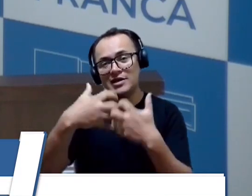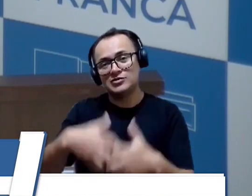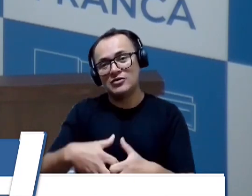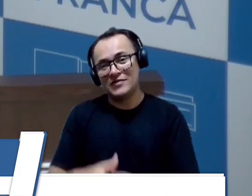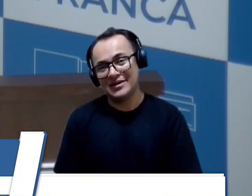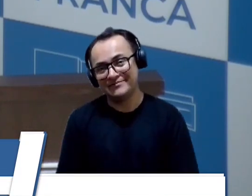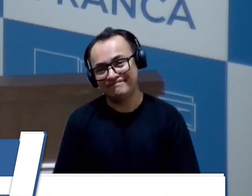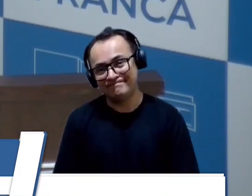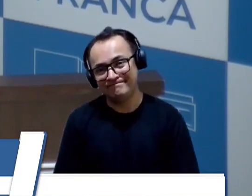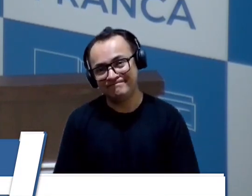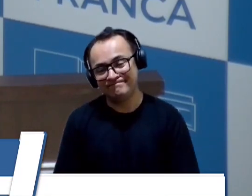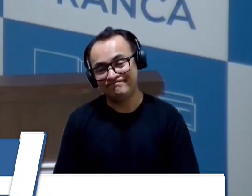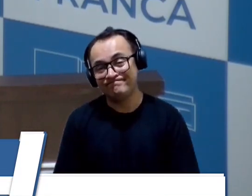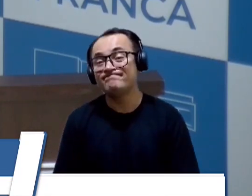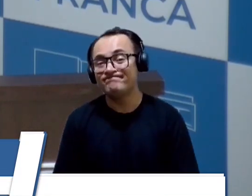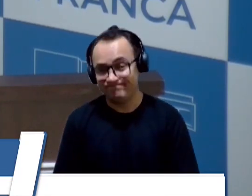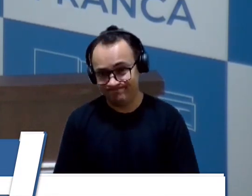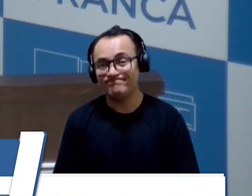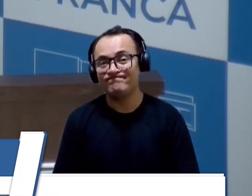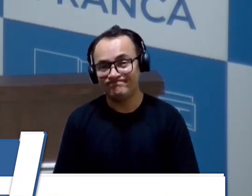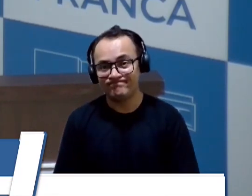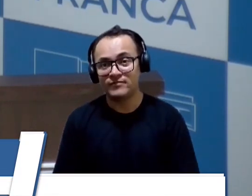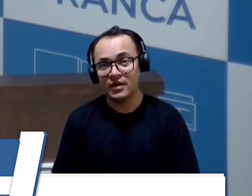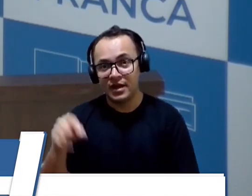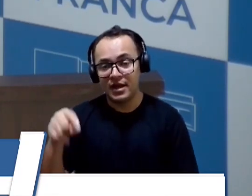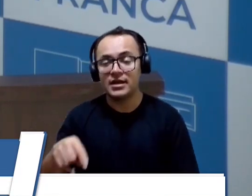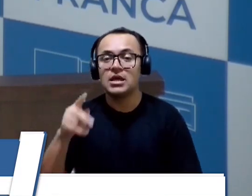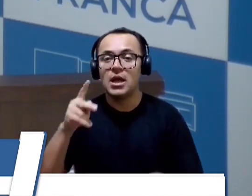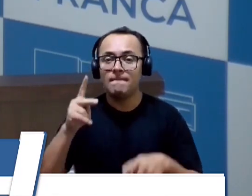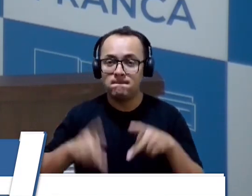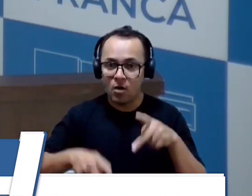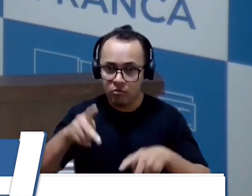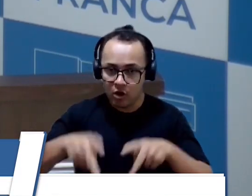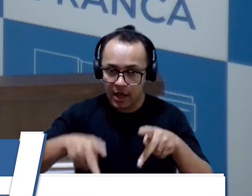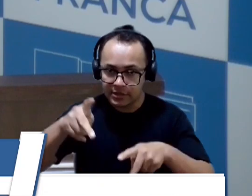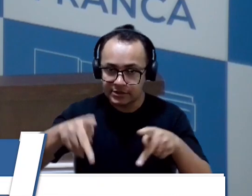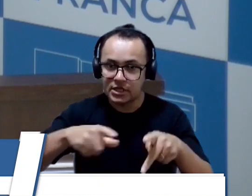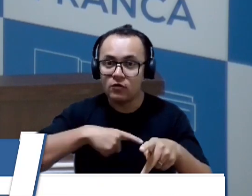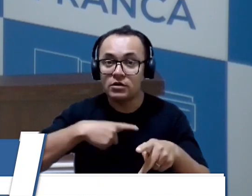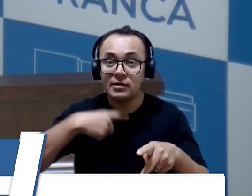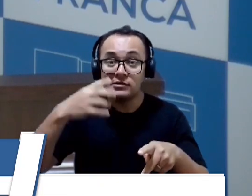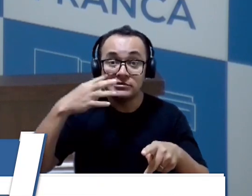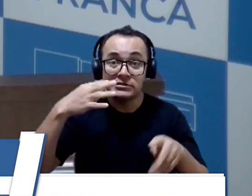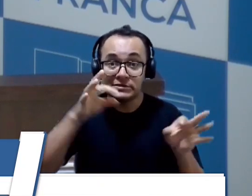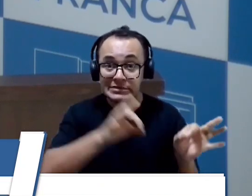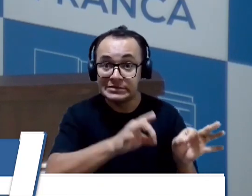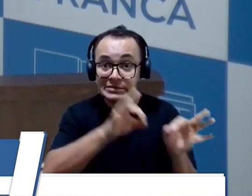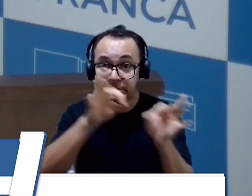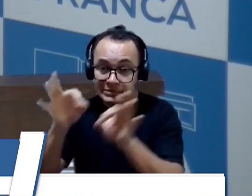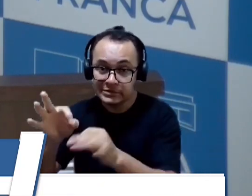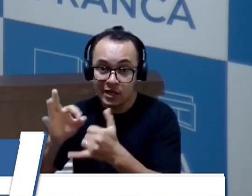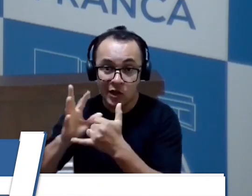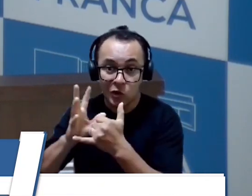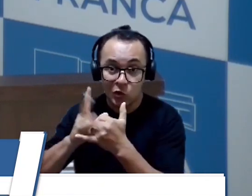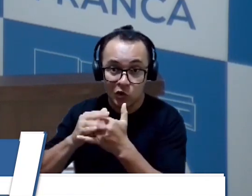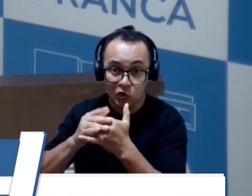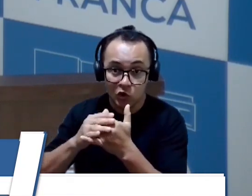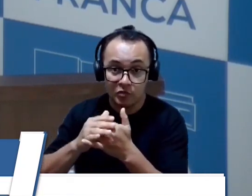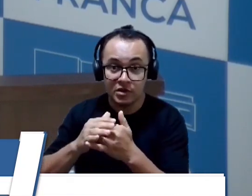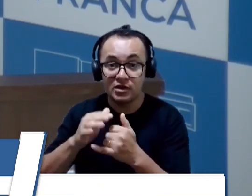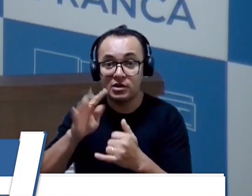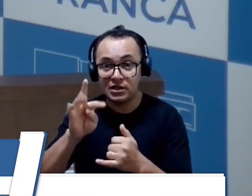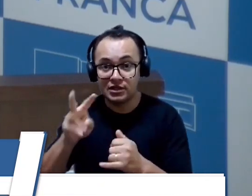povo, o povo que estiver realmente assistindo o YouTube e a TV Câmara,